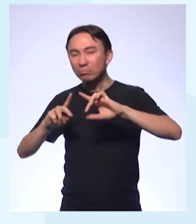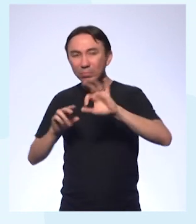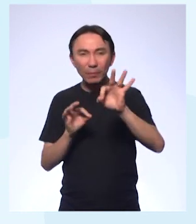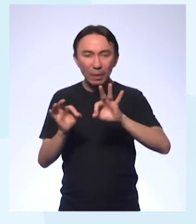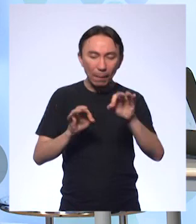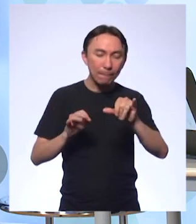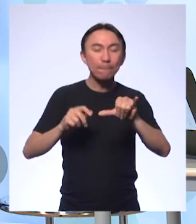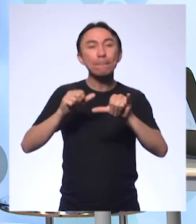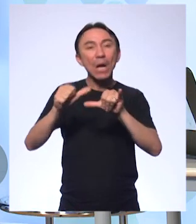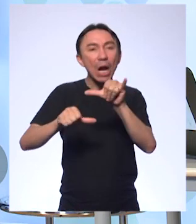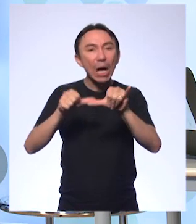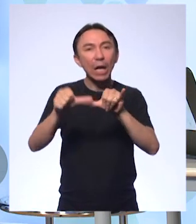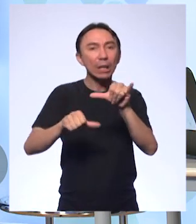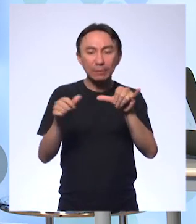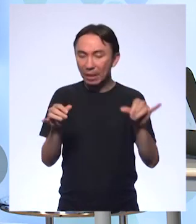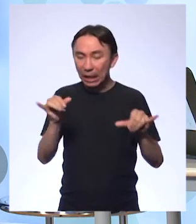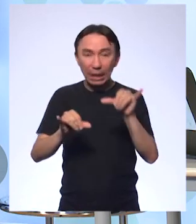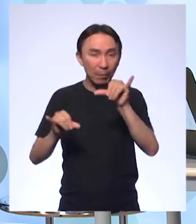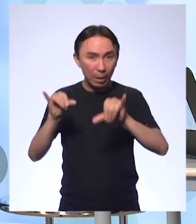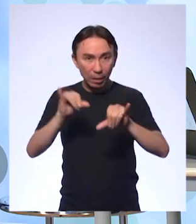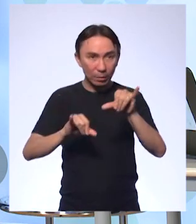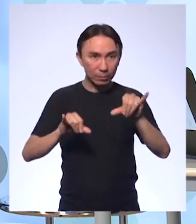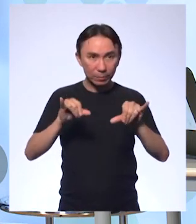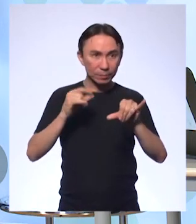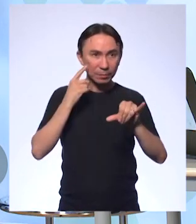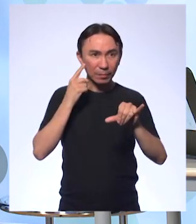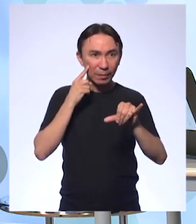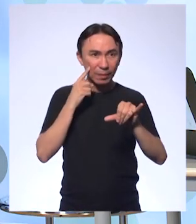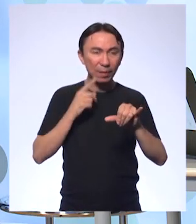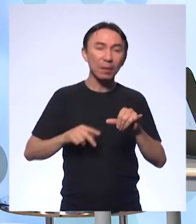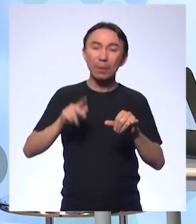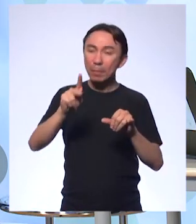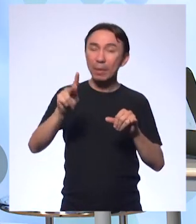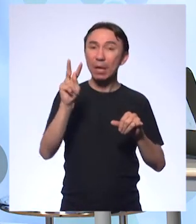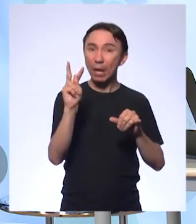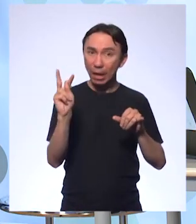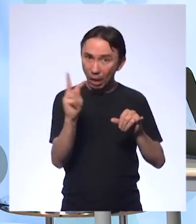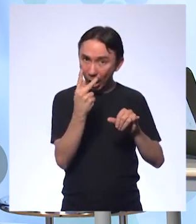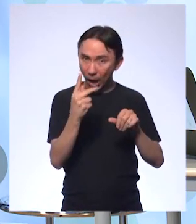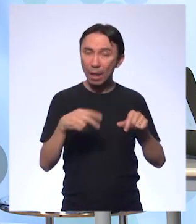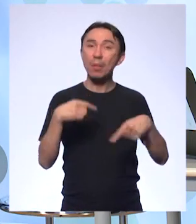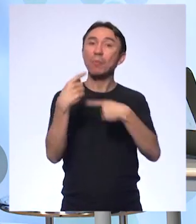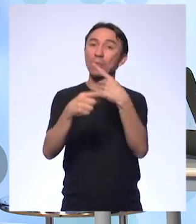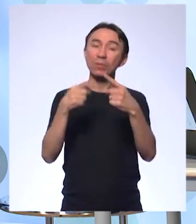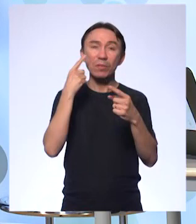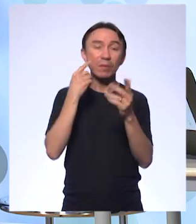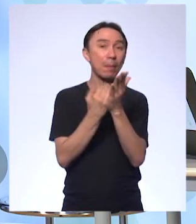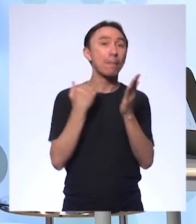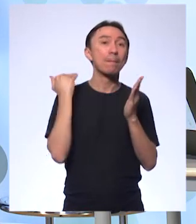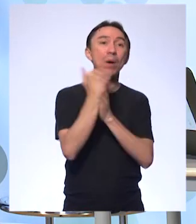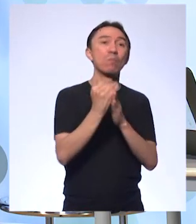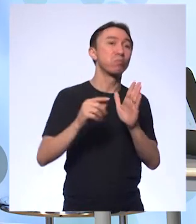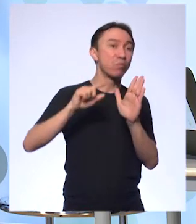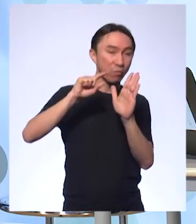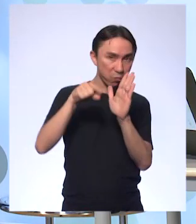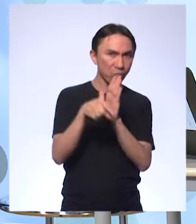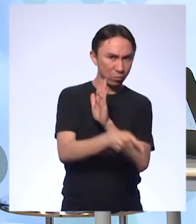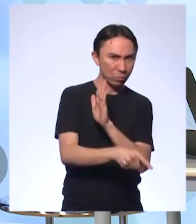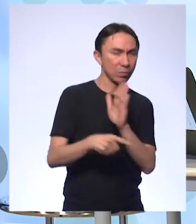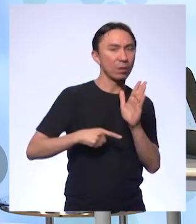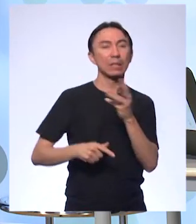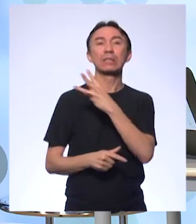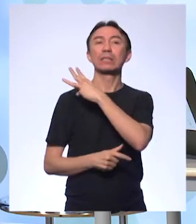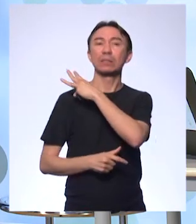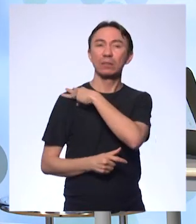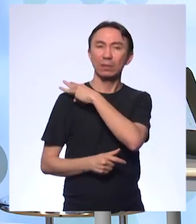segunda série, reação de pH, neutralização, vocês vão ver com mais detalhe na terceira série. Mas vocês já ouviram